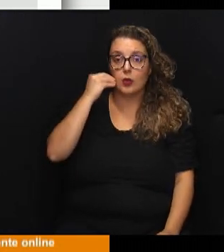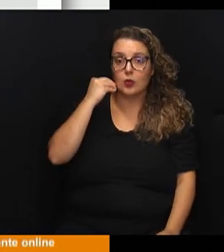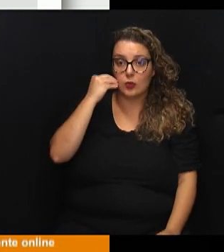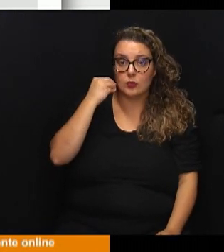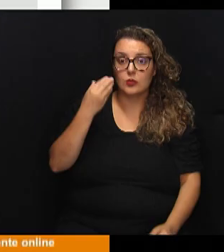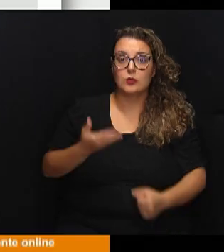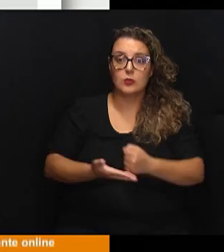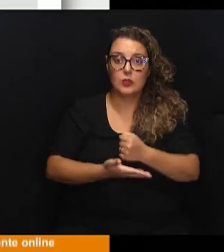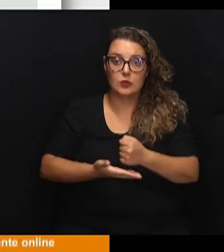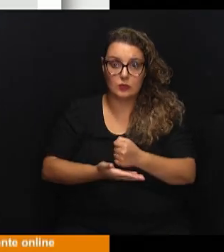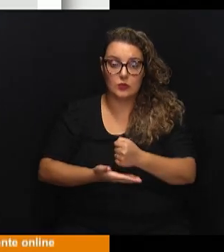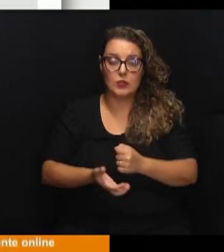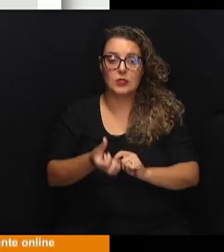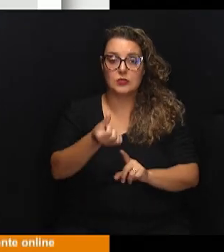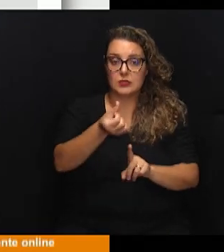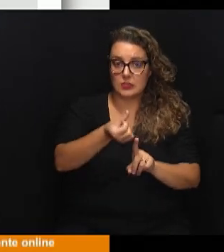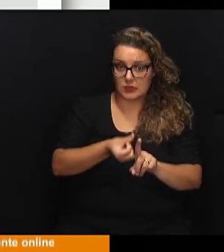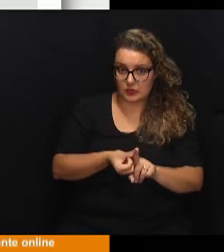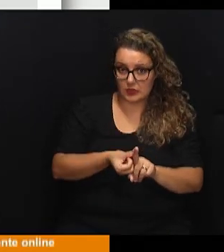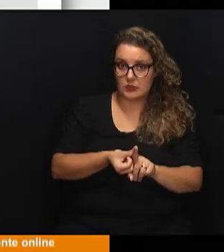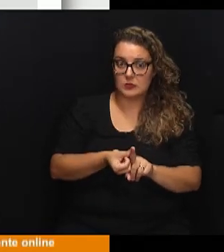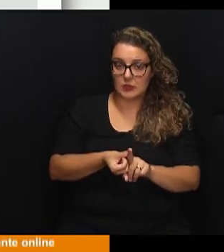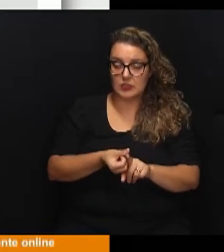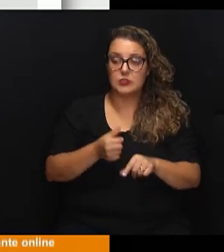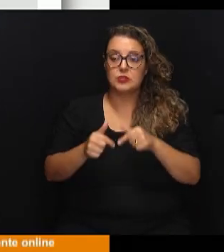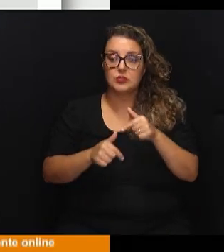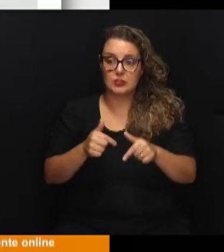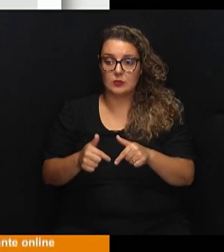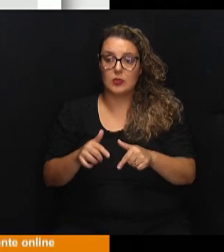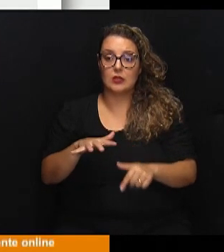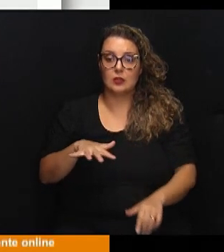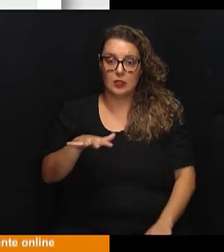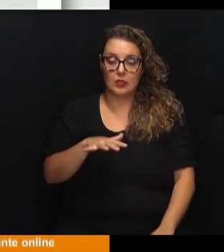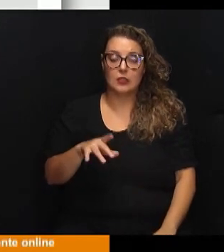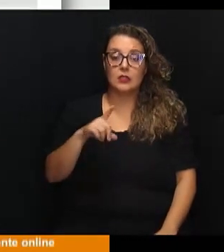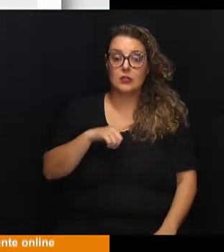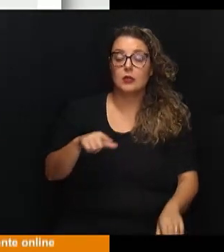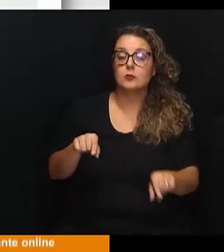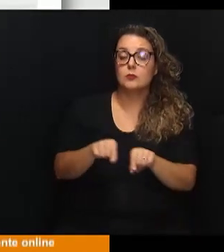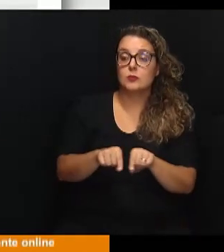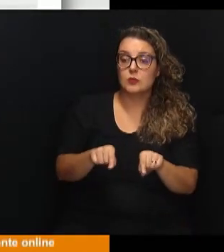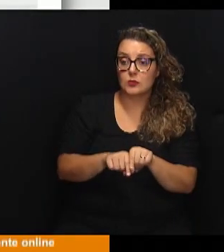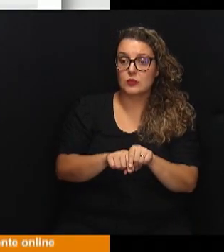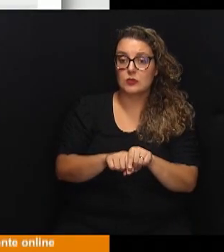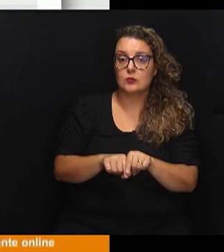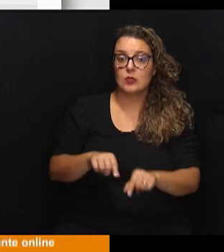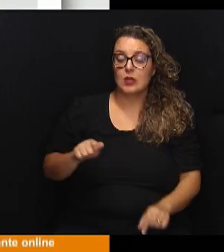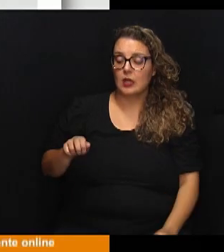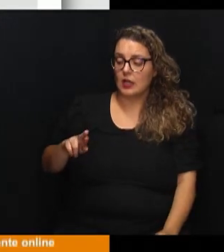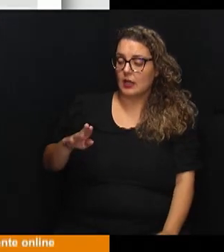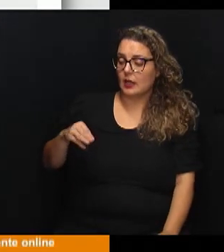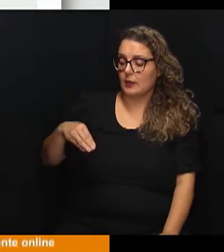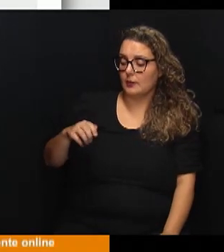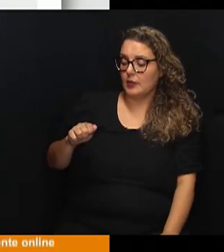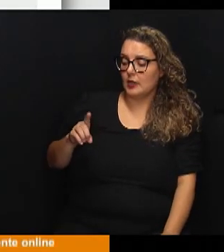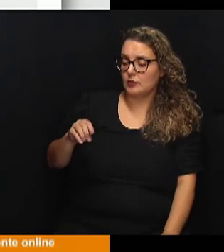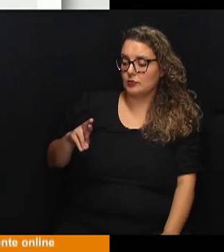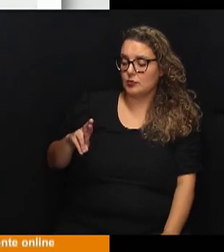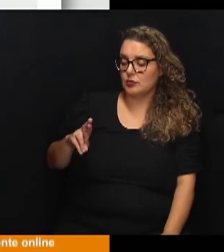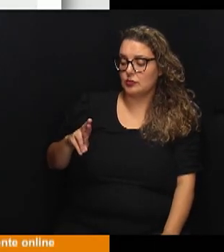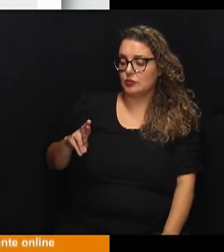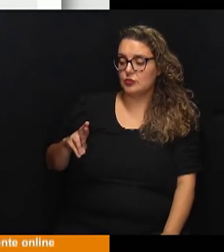mínima exigida de 6 meses de trabalho. Temos ainda também, ó, armador de ferragens,